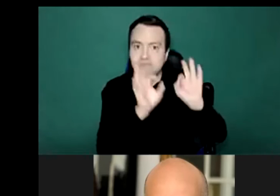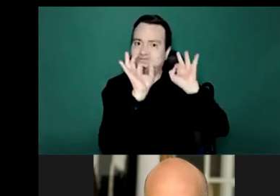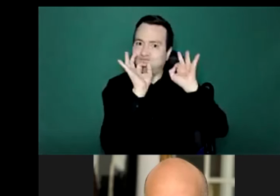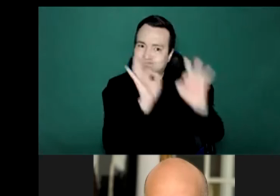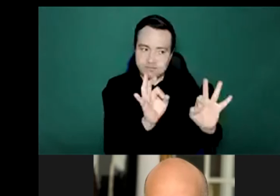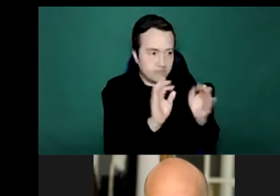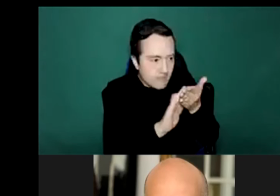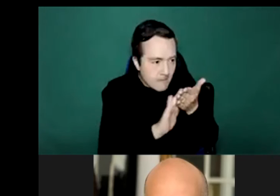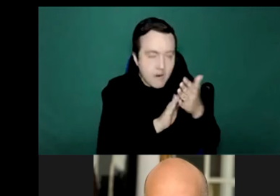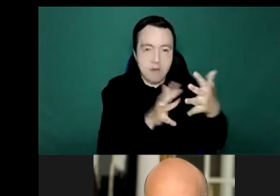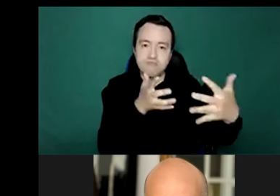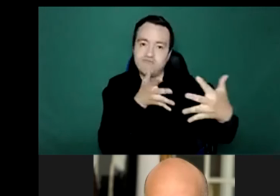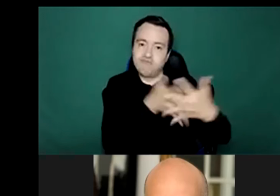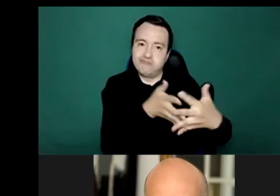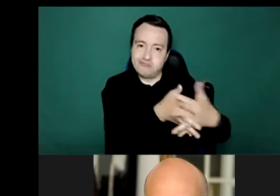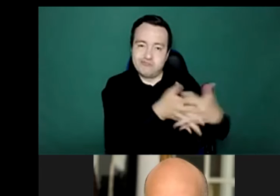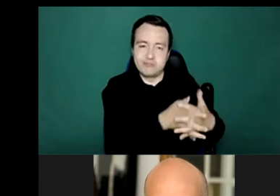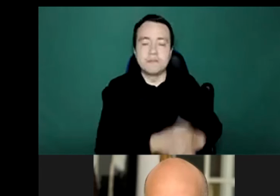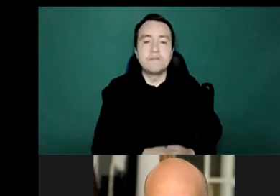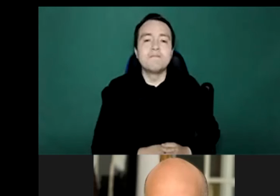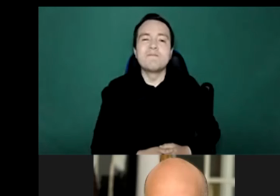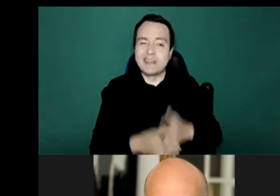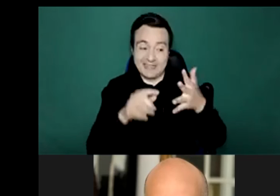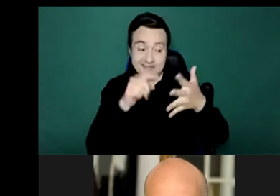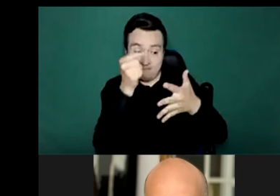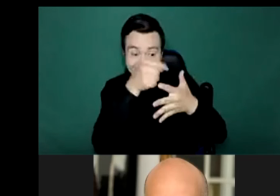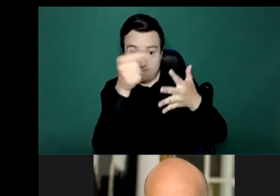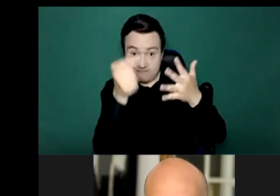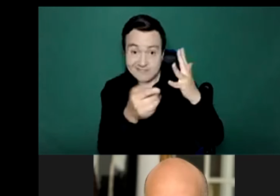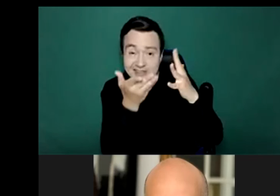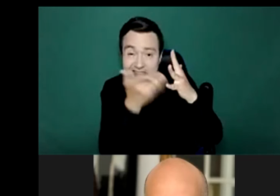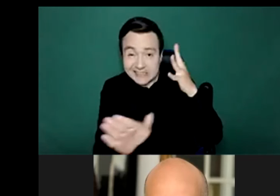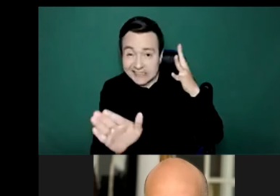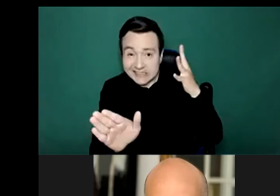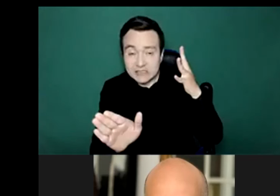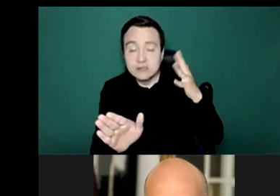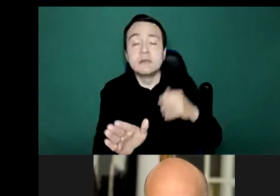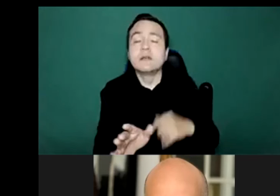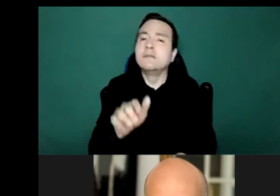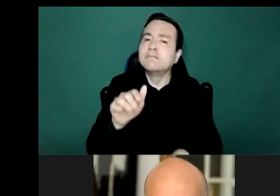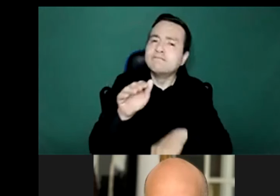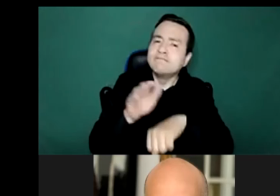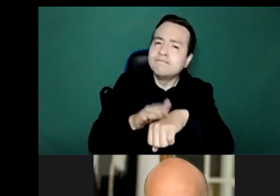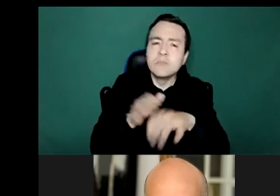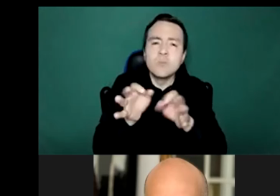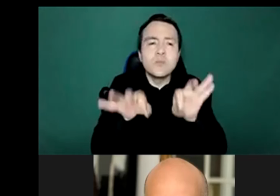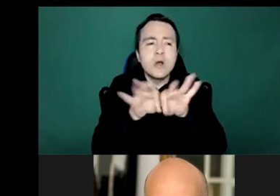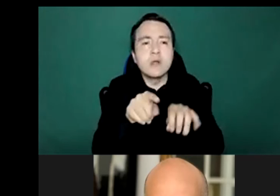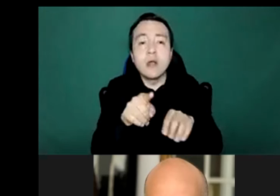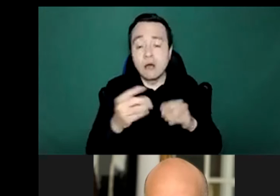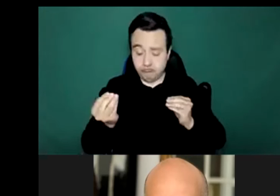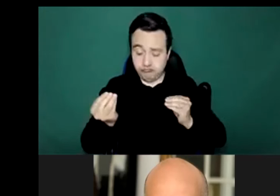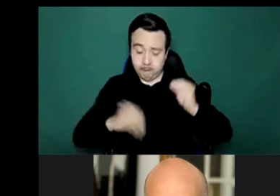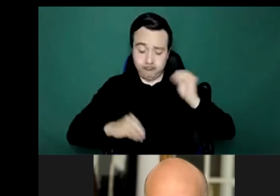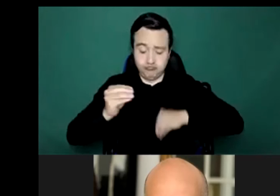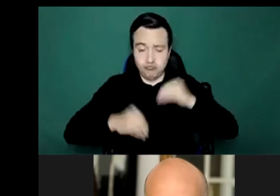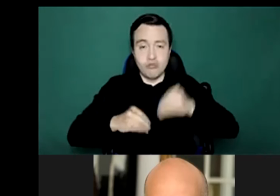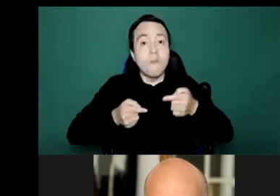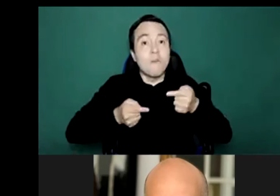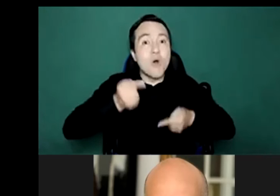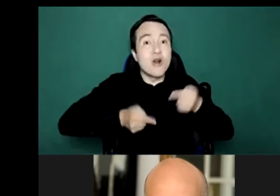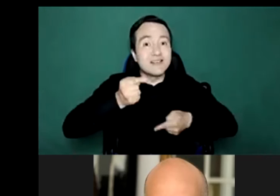este. E, por último, considerar a evidência e a análise de barreiras no desenho de políticas, tanto